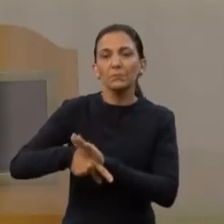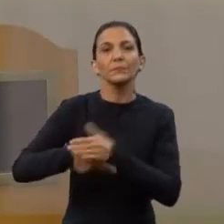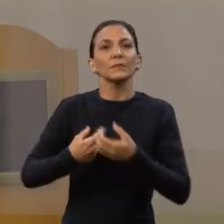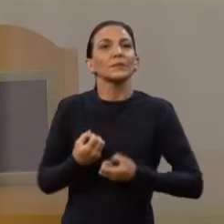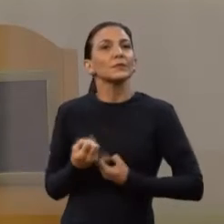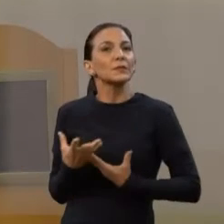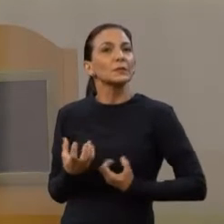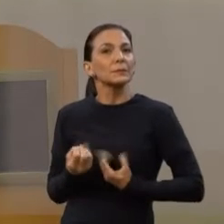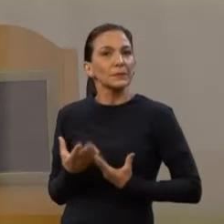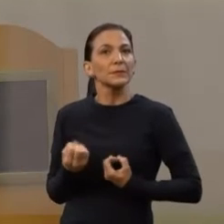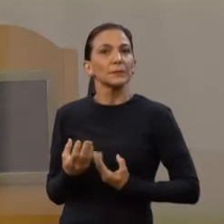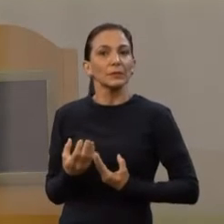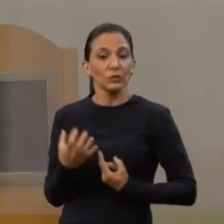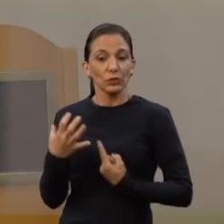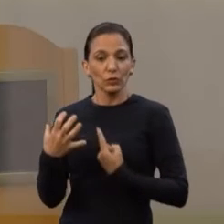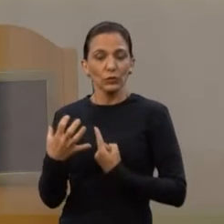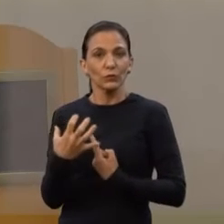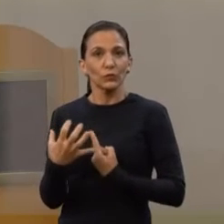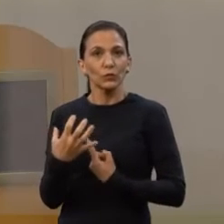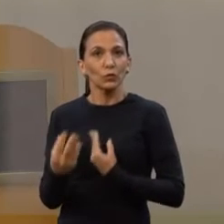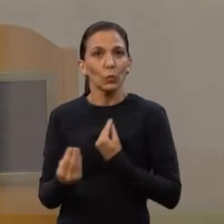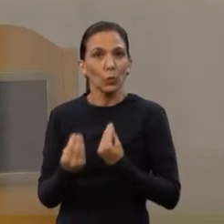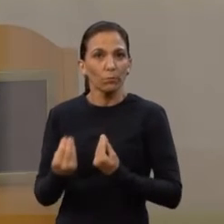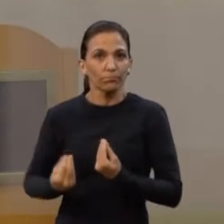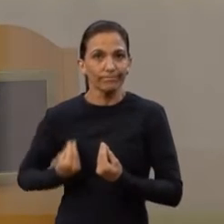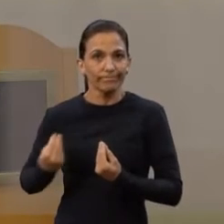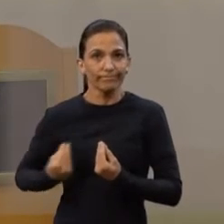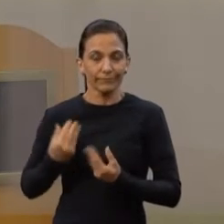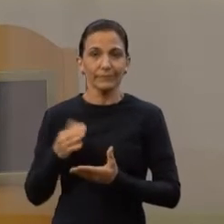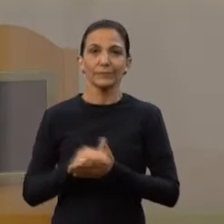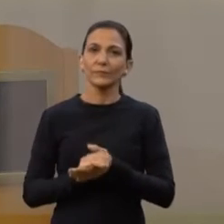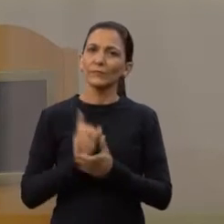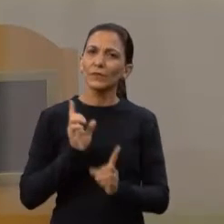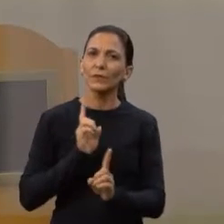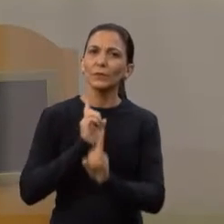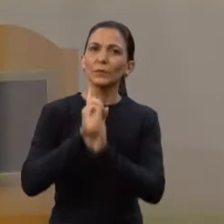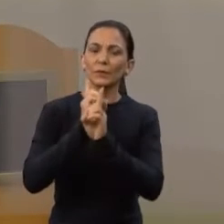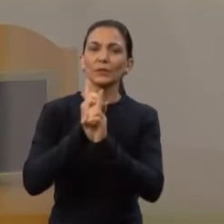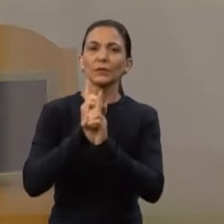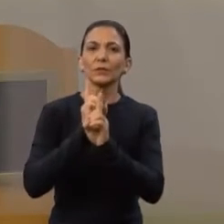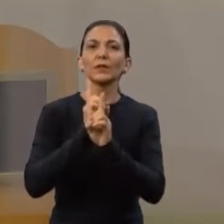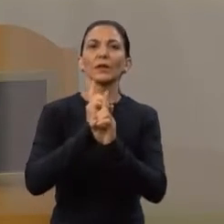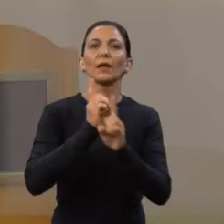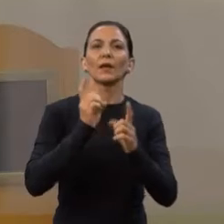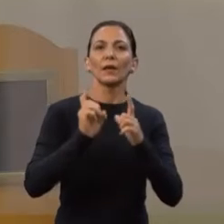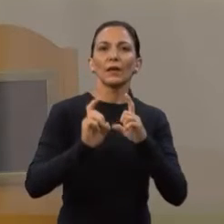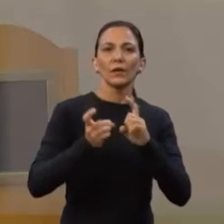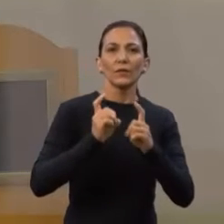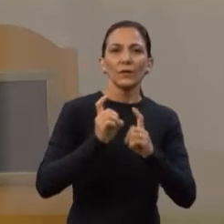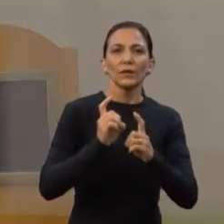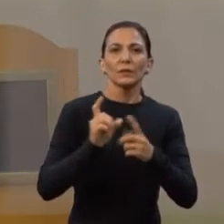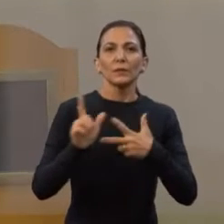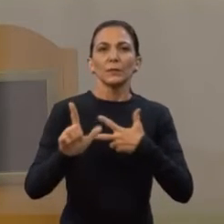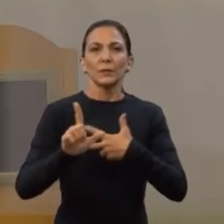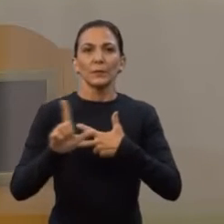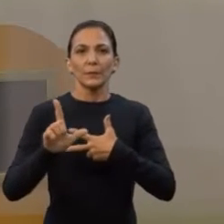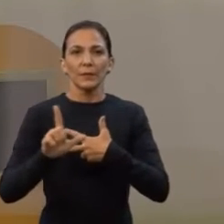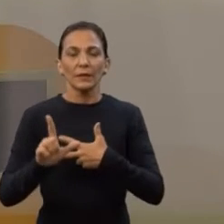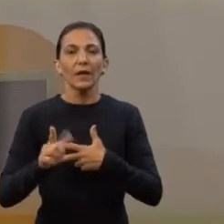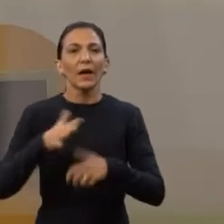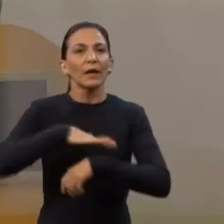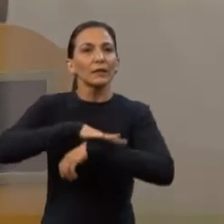e seus reflexos Além disso nós temos uma descoberta que a frente parlamentar anti-racista fez junto à OAB